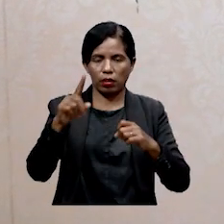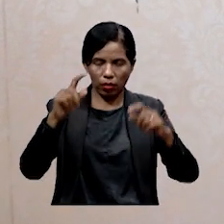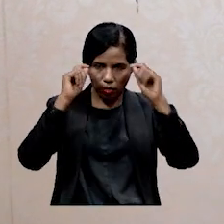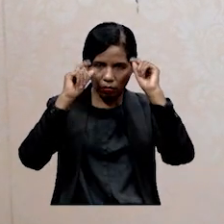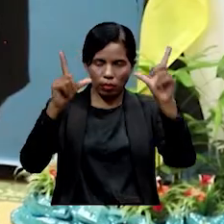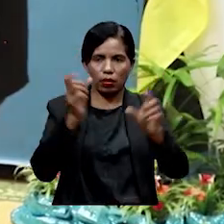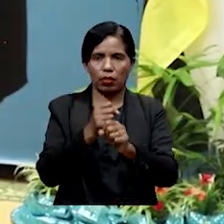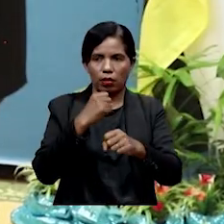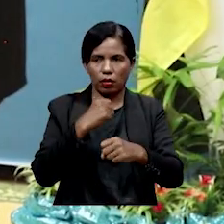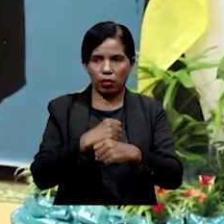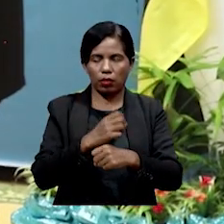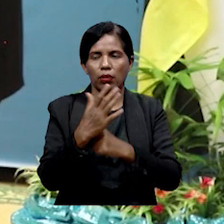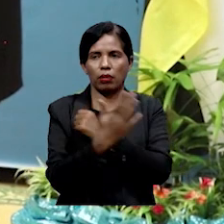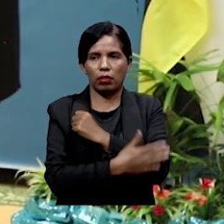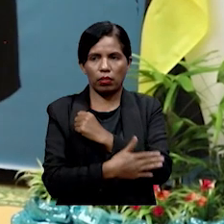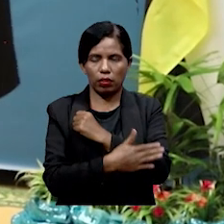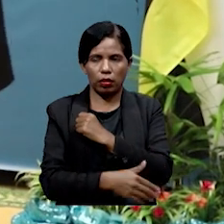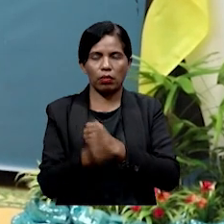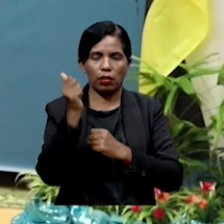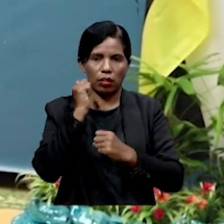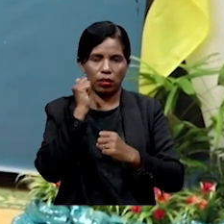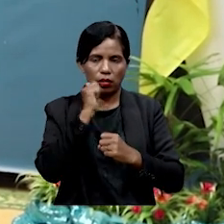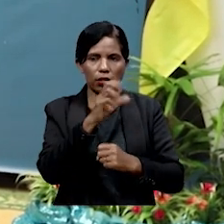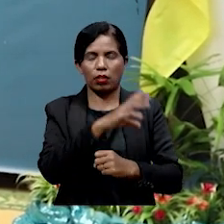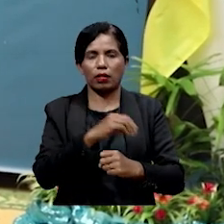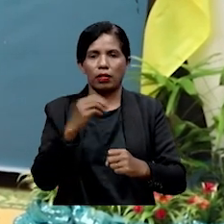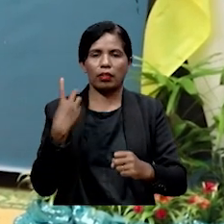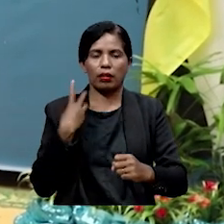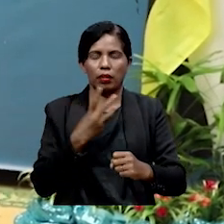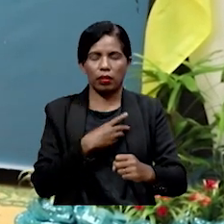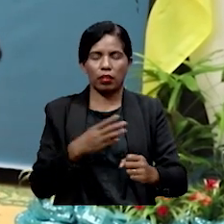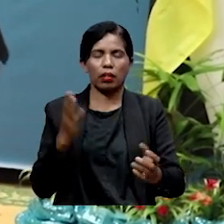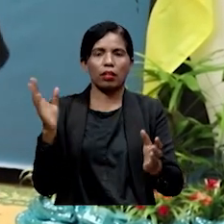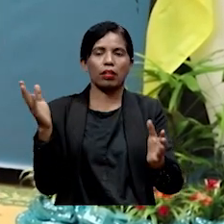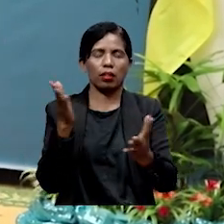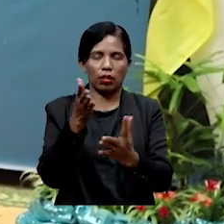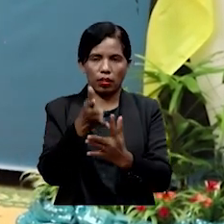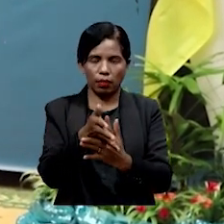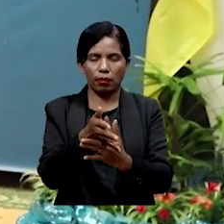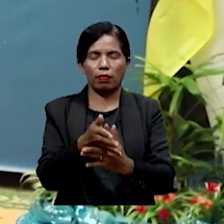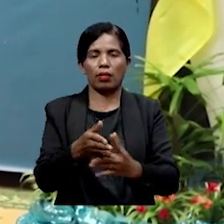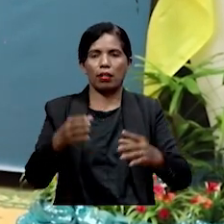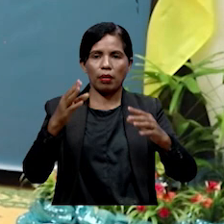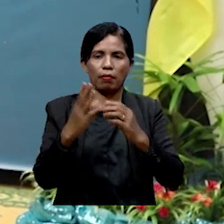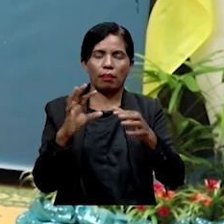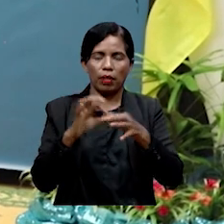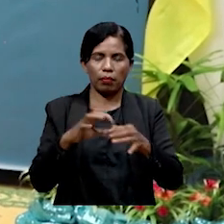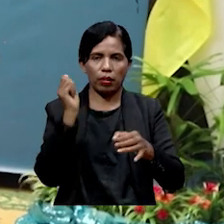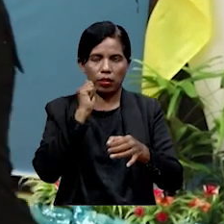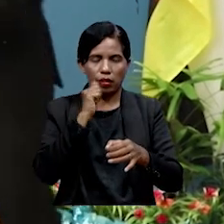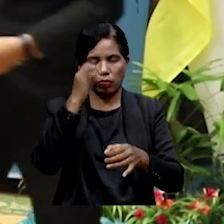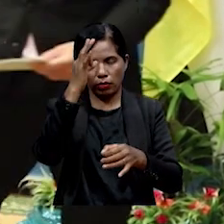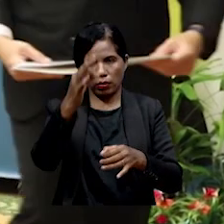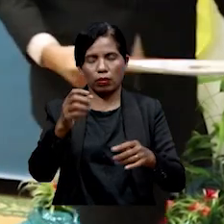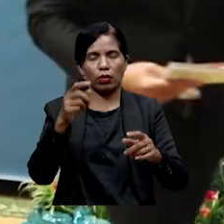Halo ho países ASEAN antes e da sai membro ASEAN e futuro. Tuir ministro transporte e